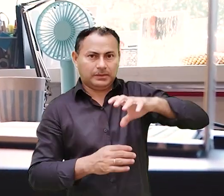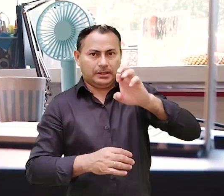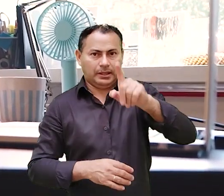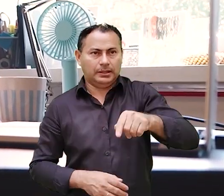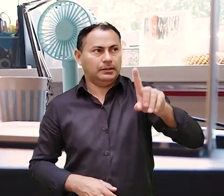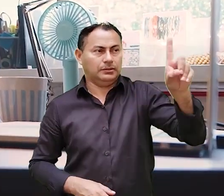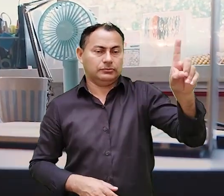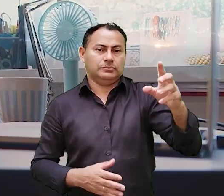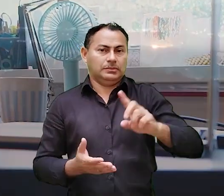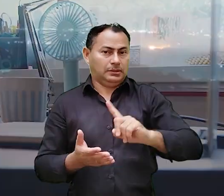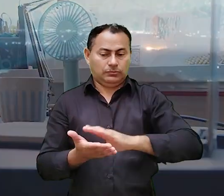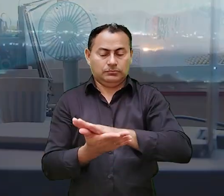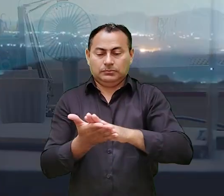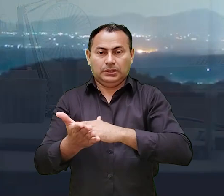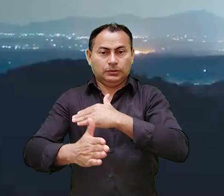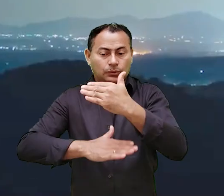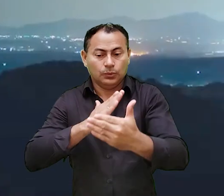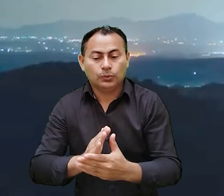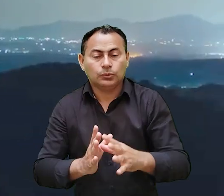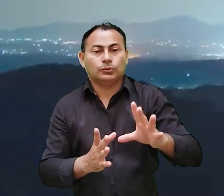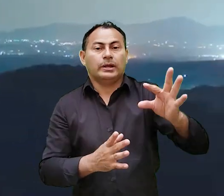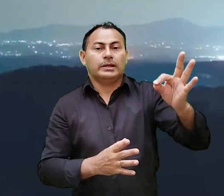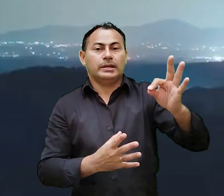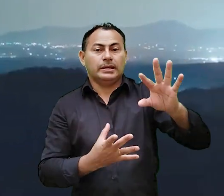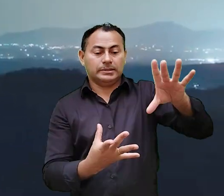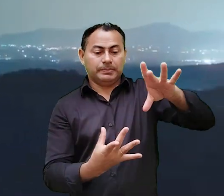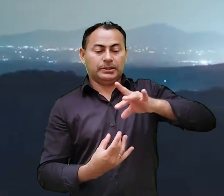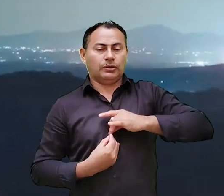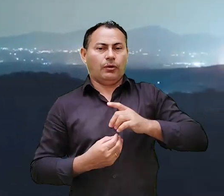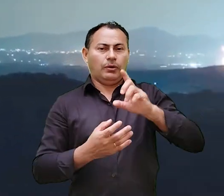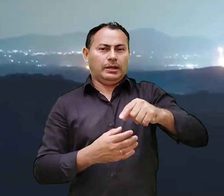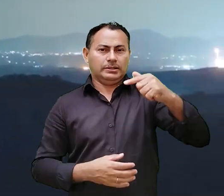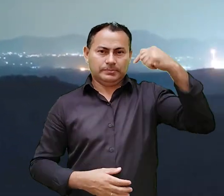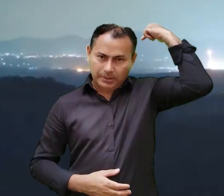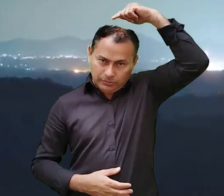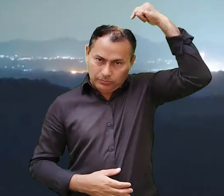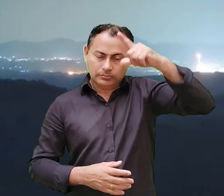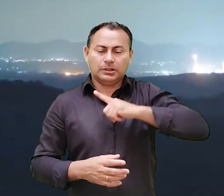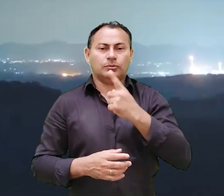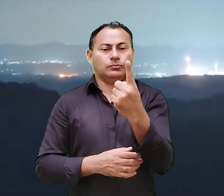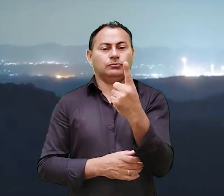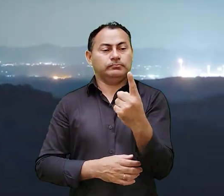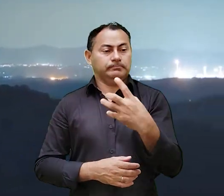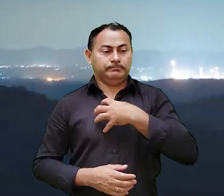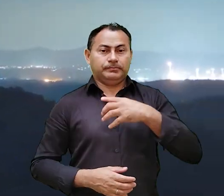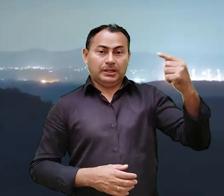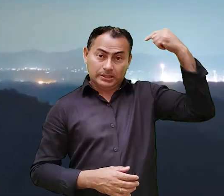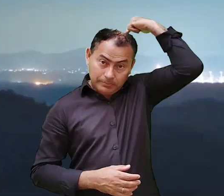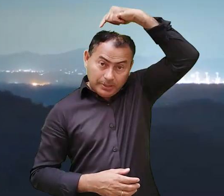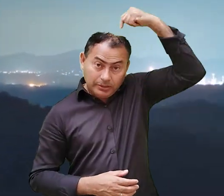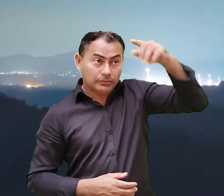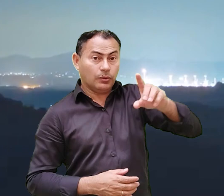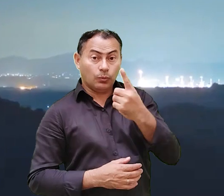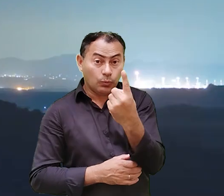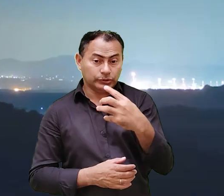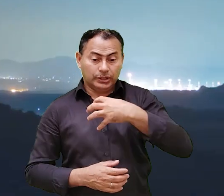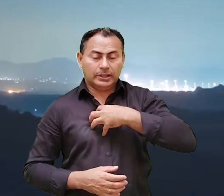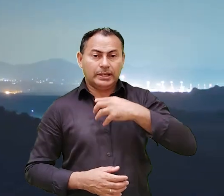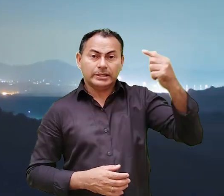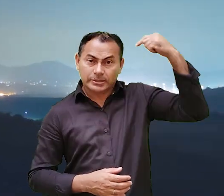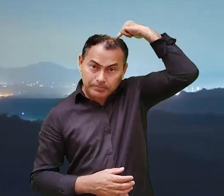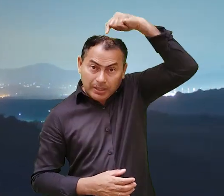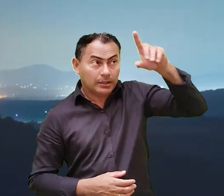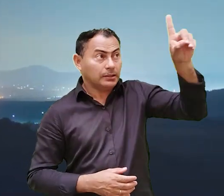é Deus. Nem tudo que é espiritual é Espírito Santo, mas existe um tipo de Espírito que é Deus. Da